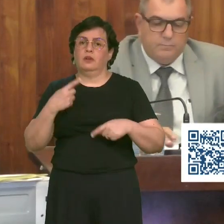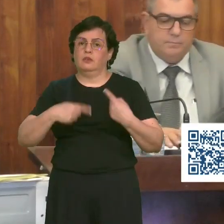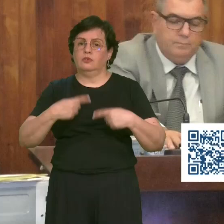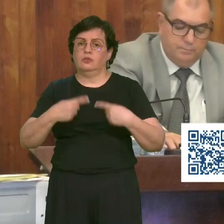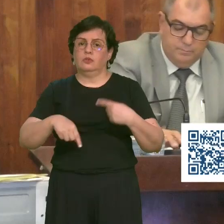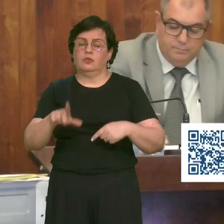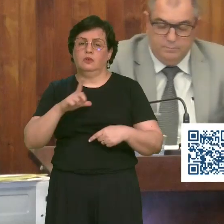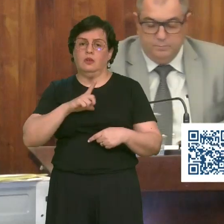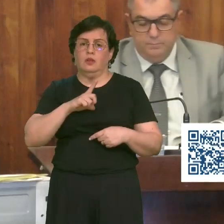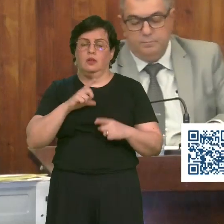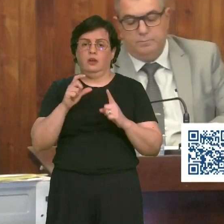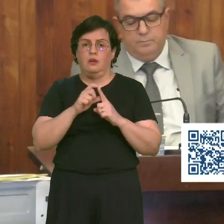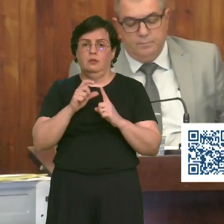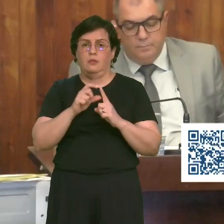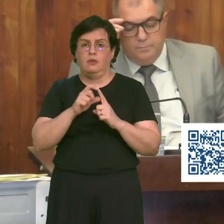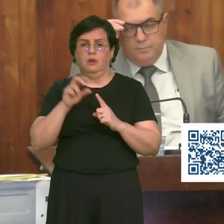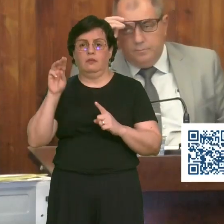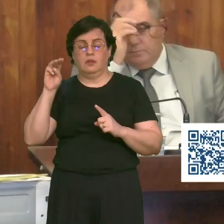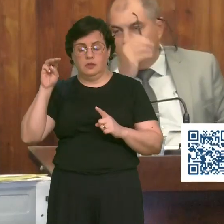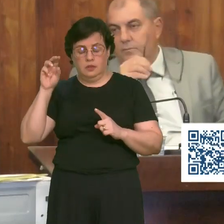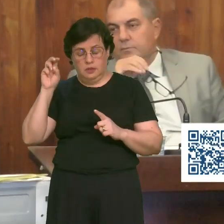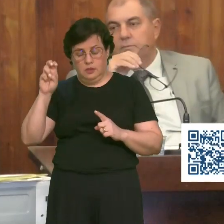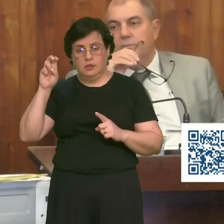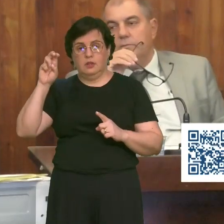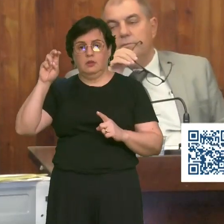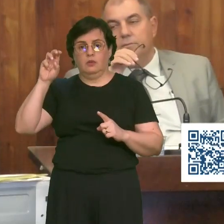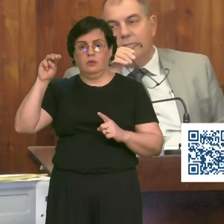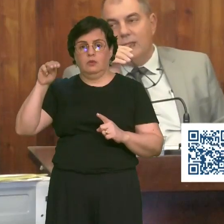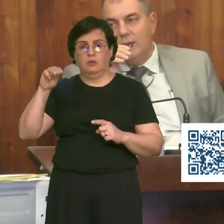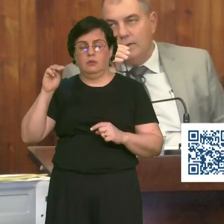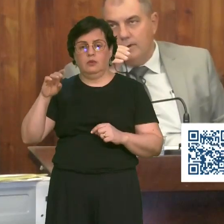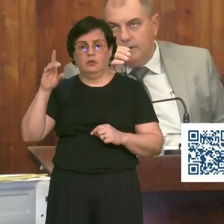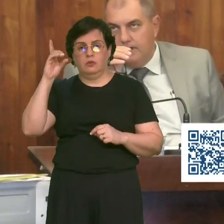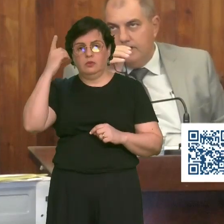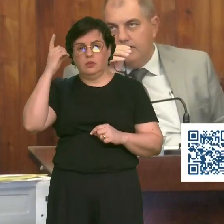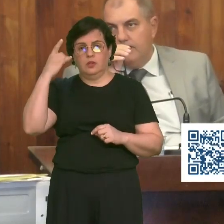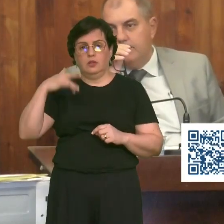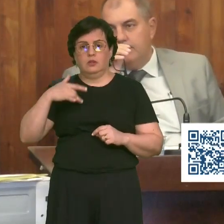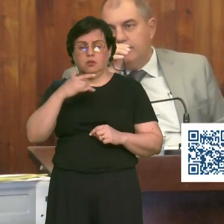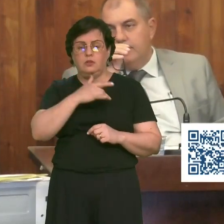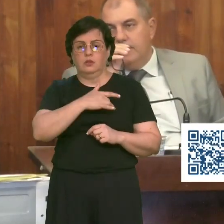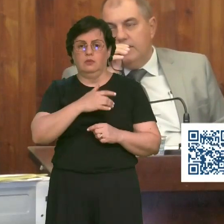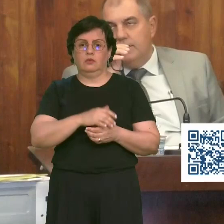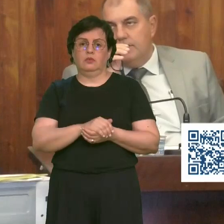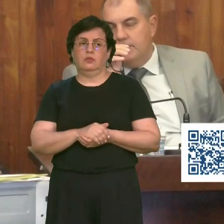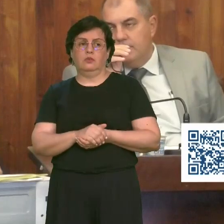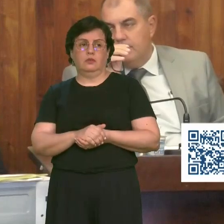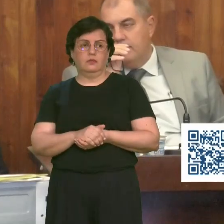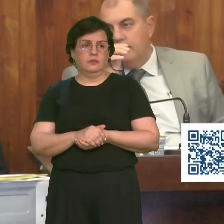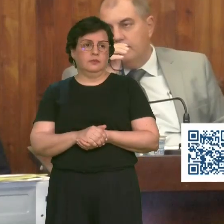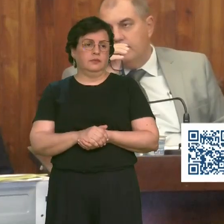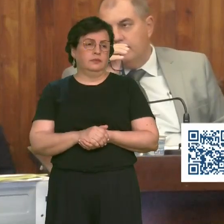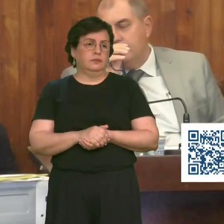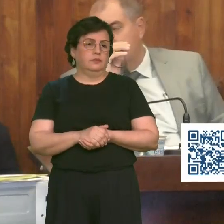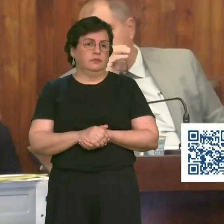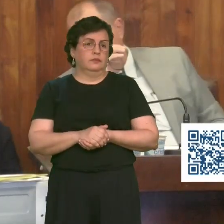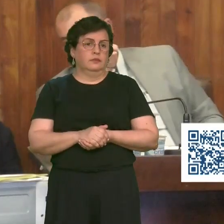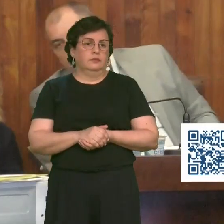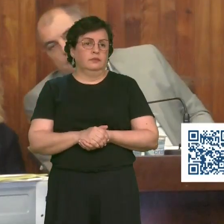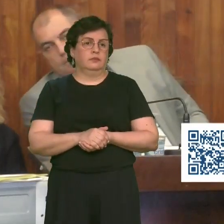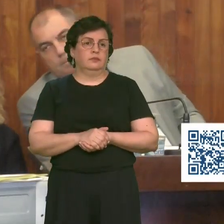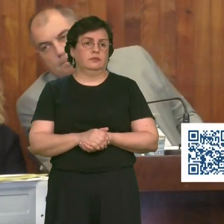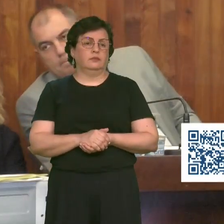pede a palavra autor do requerimento vereador do amigo da saúde que dispõe na forma regimental de cinco minutos para fazer